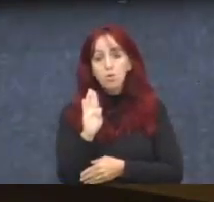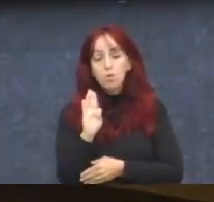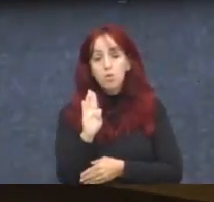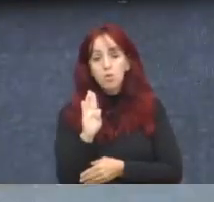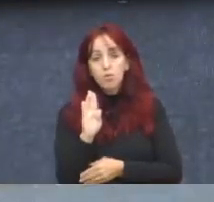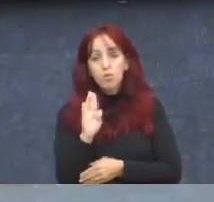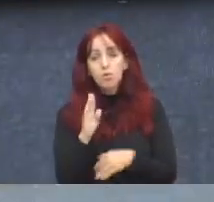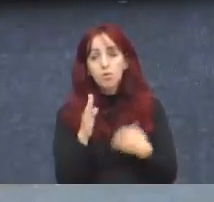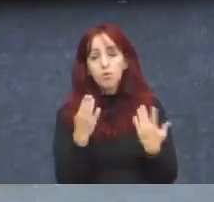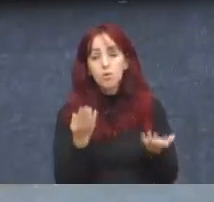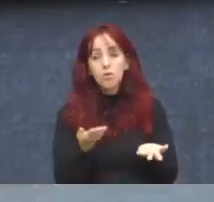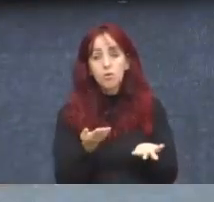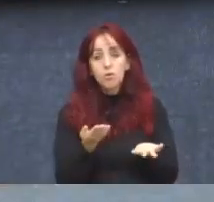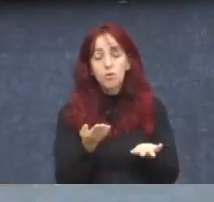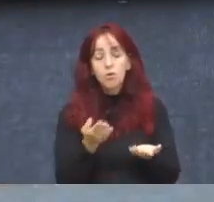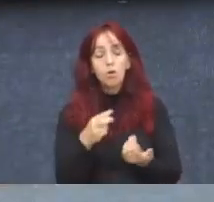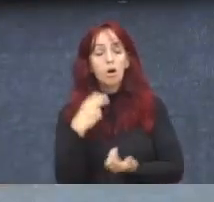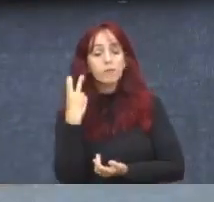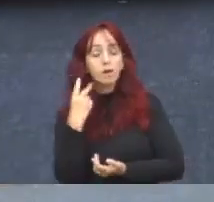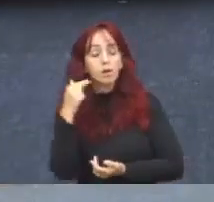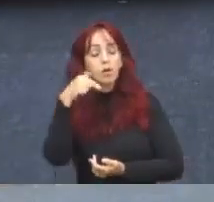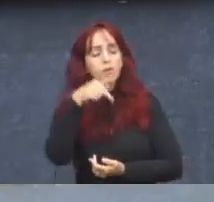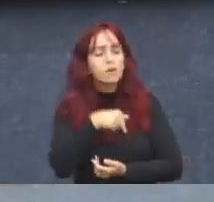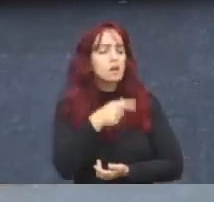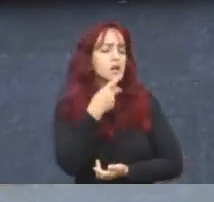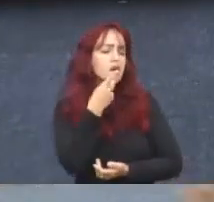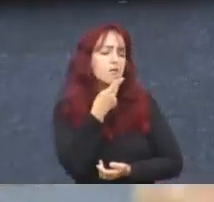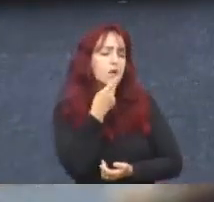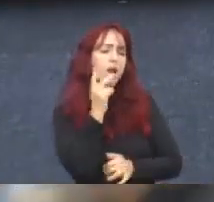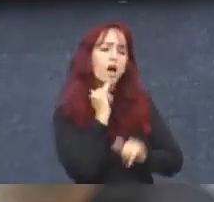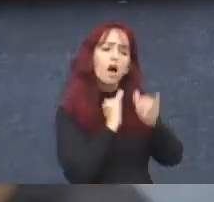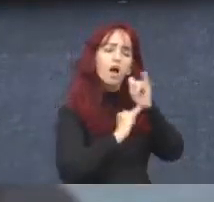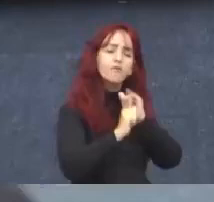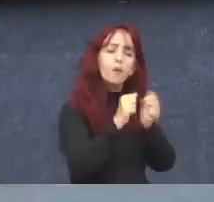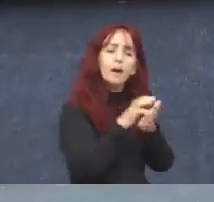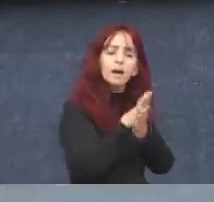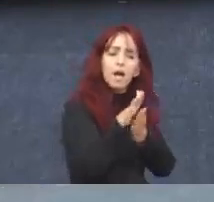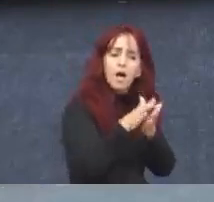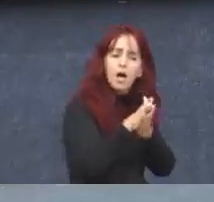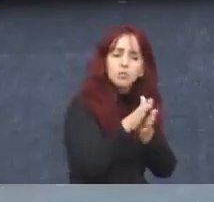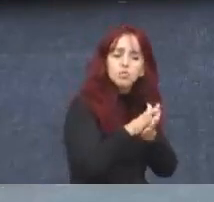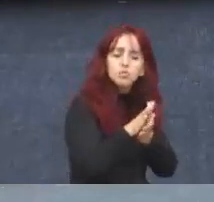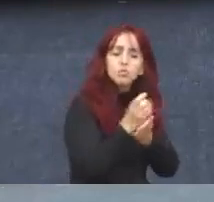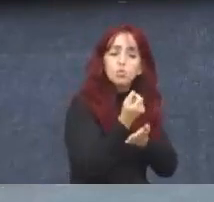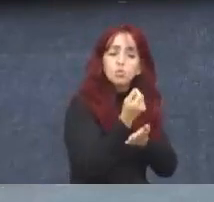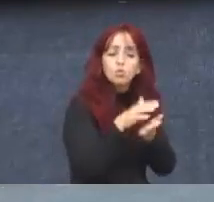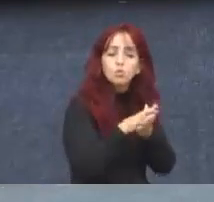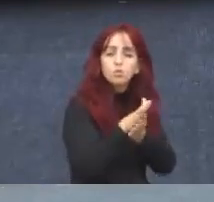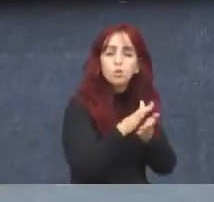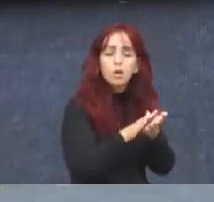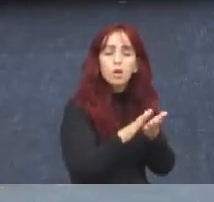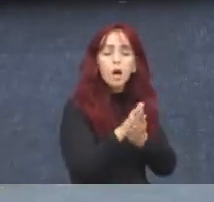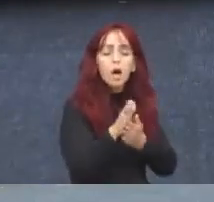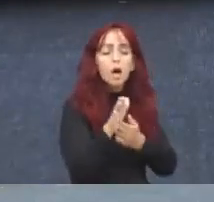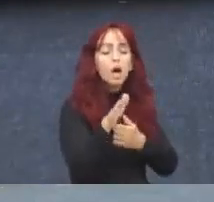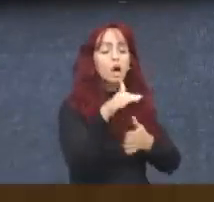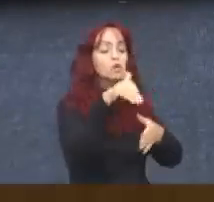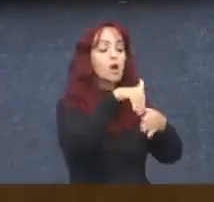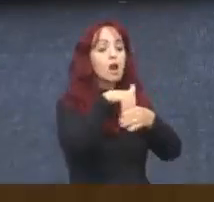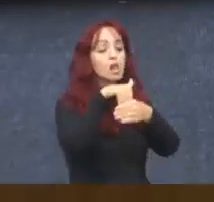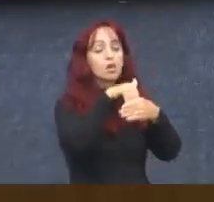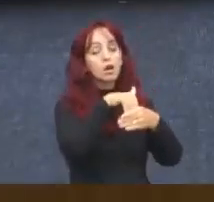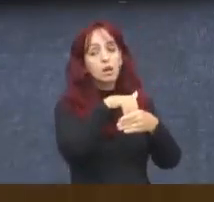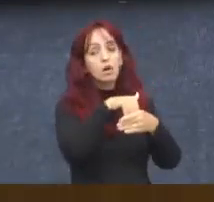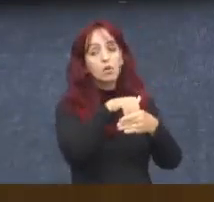O vereador vem aqui falar do gasto eleitoral. É, o Uner,